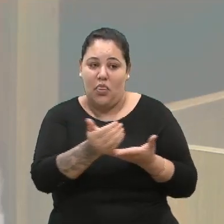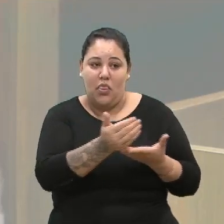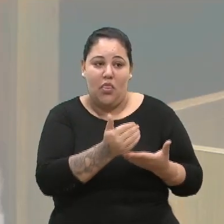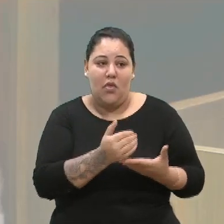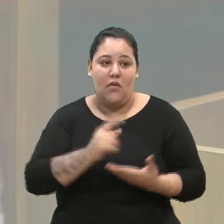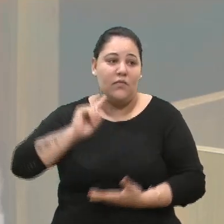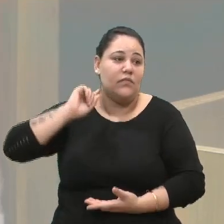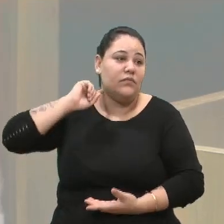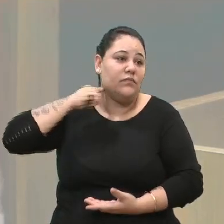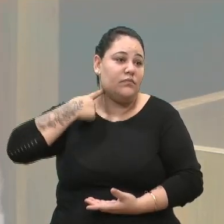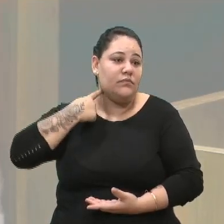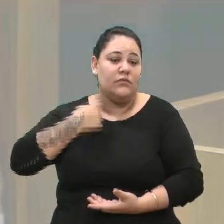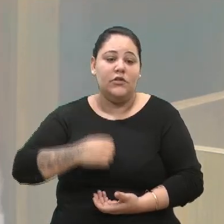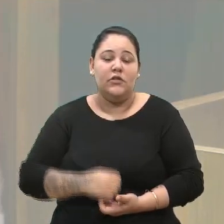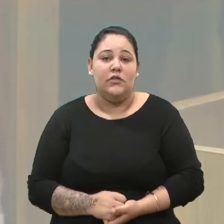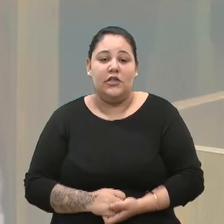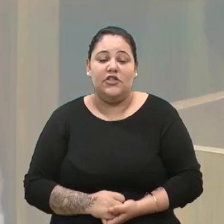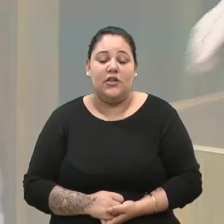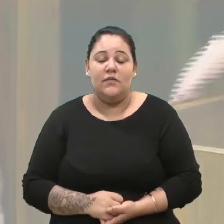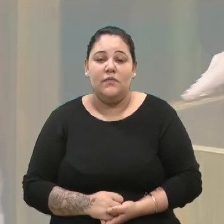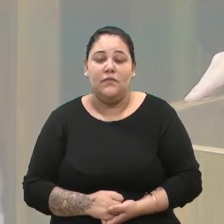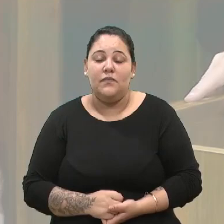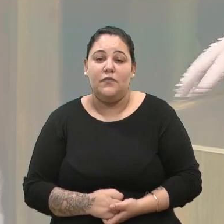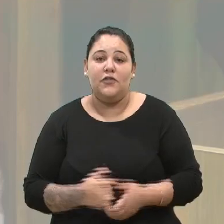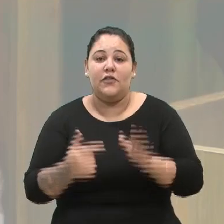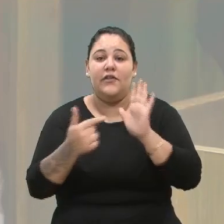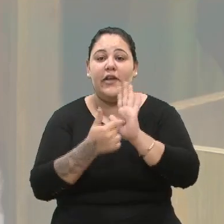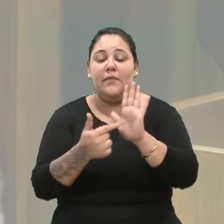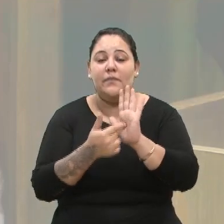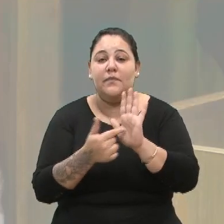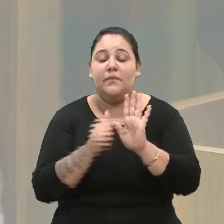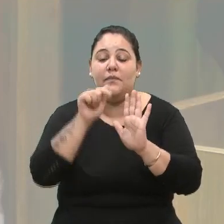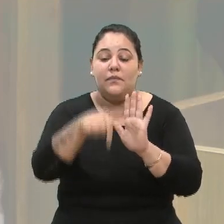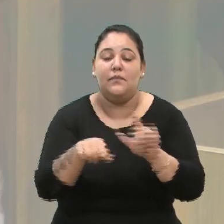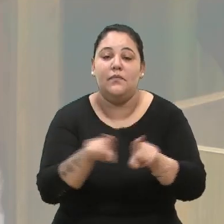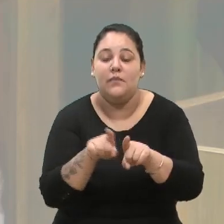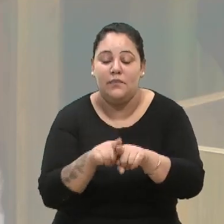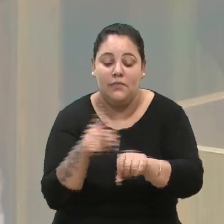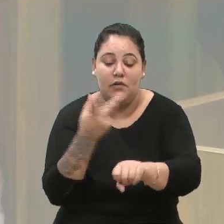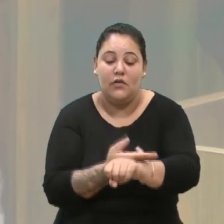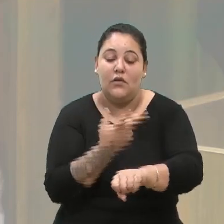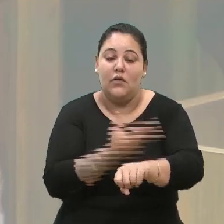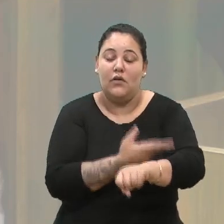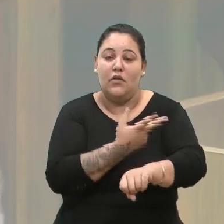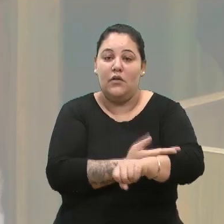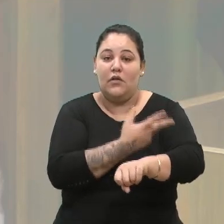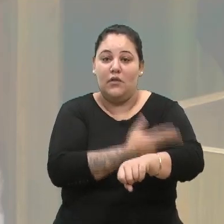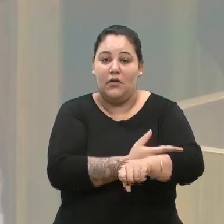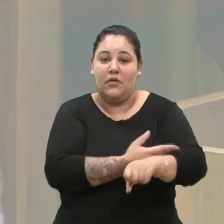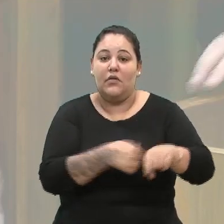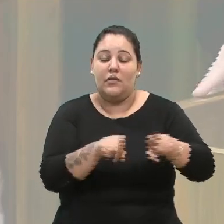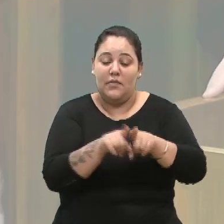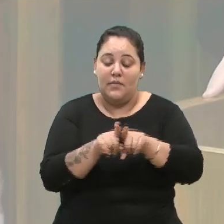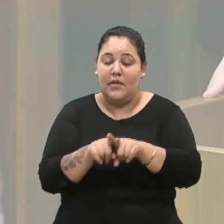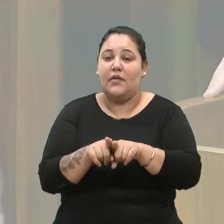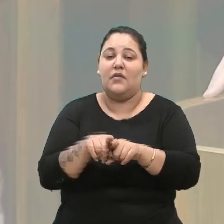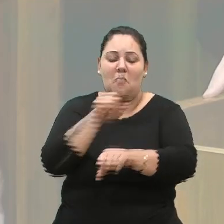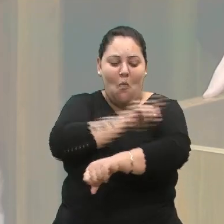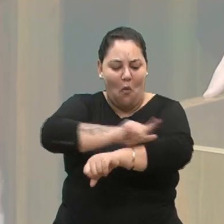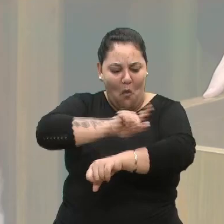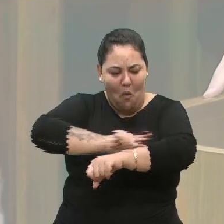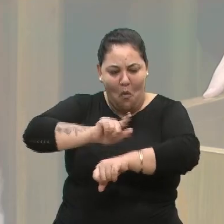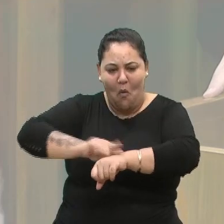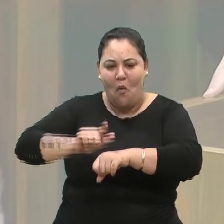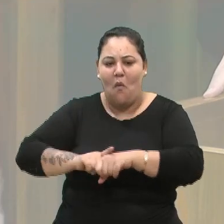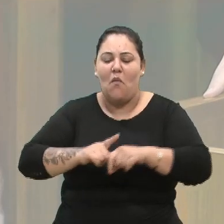tem um serviço muito maior. E está mostrando aí na questão da roçada, da varrição, da capina e também